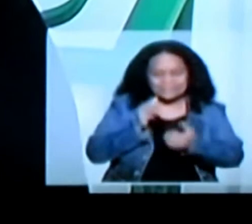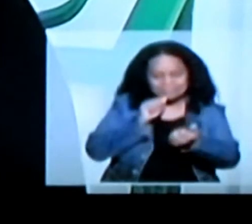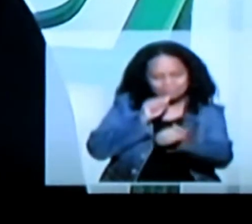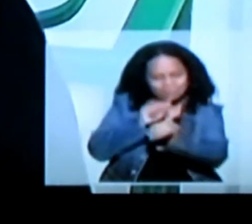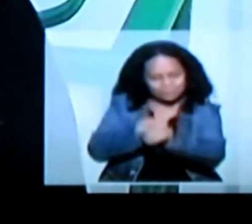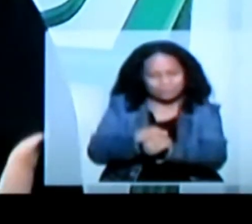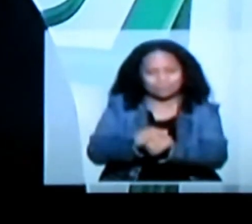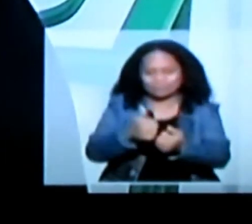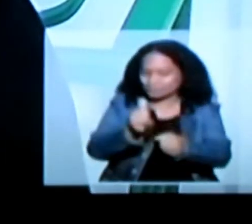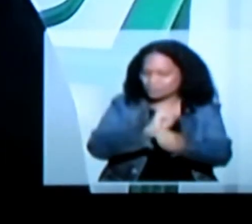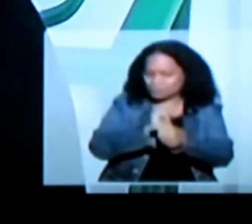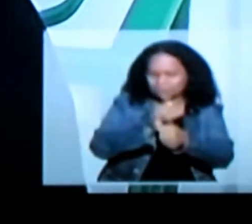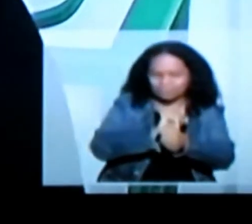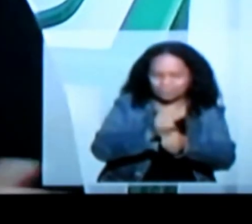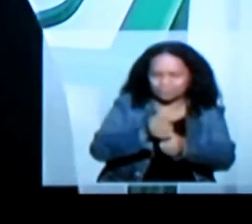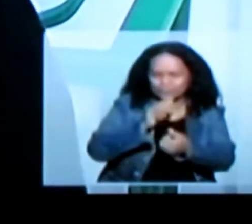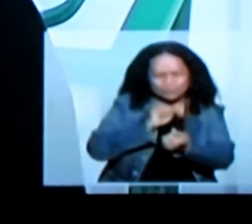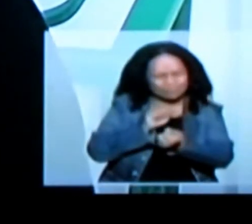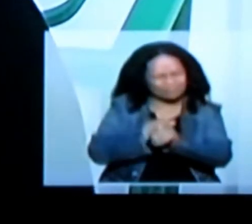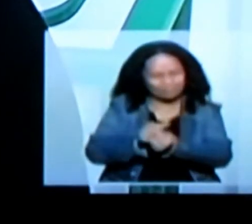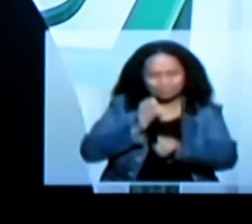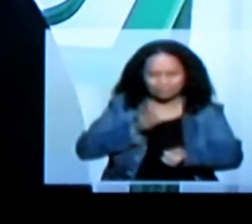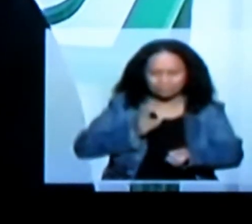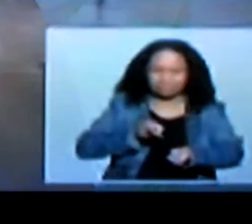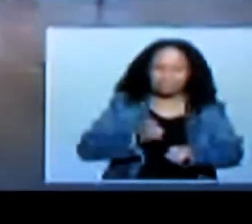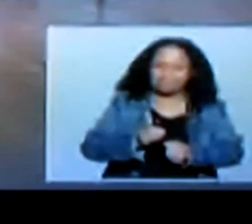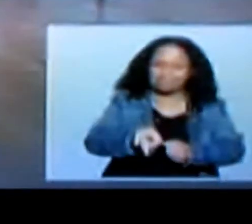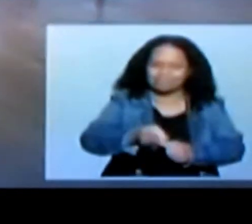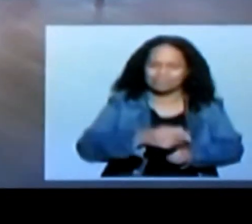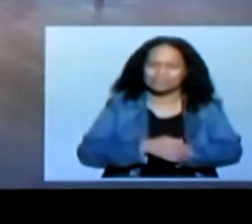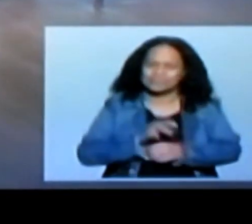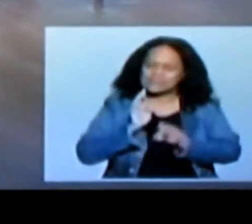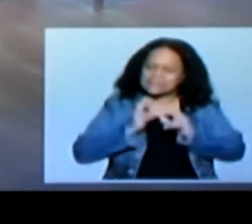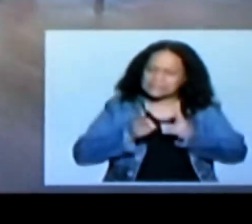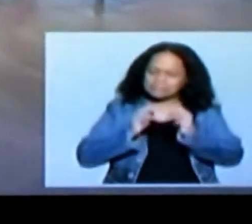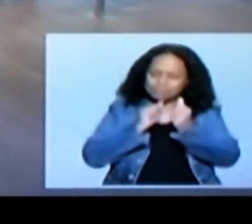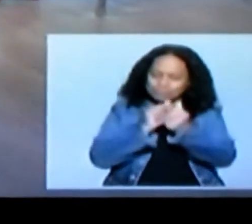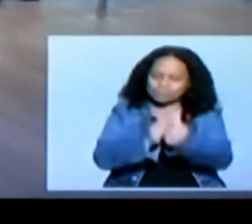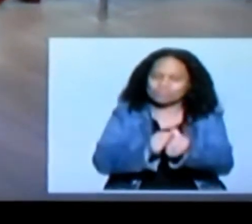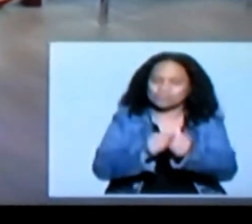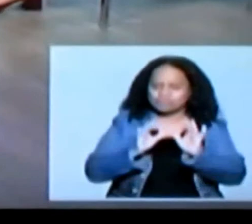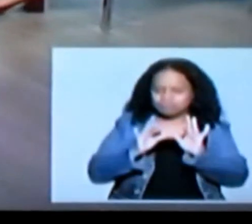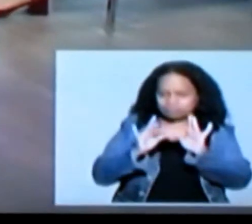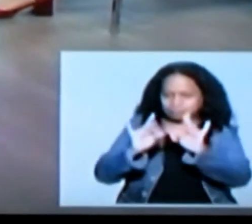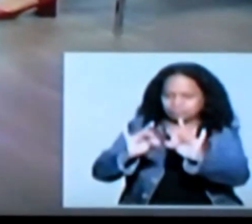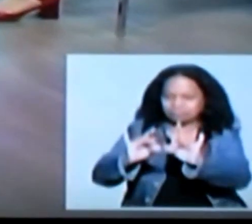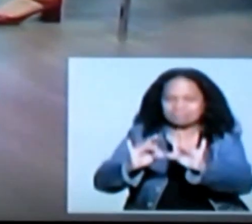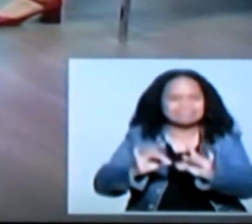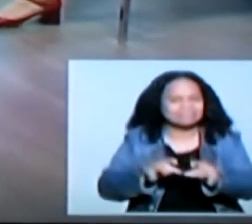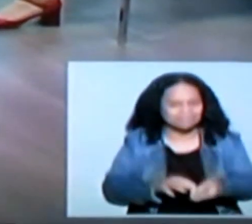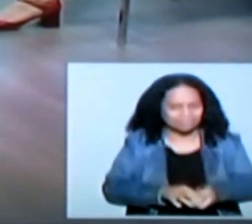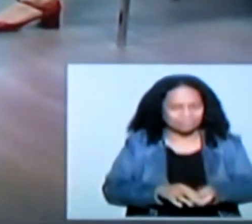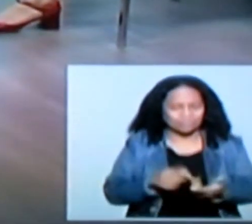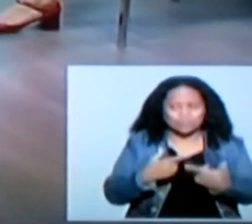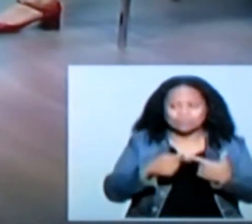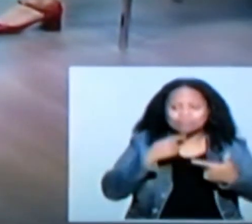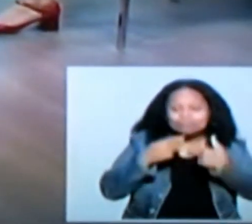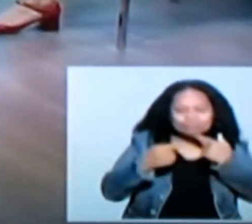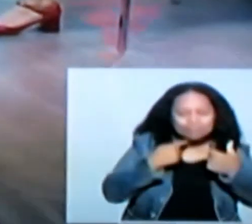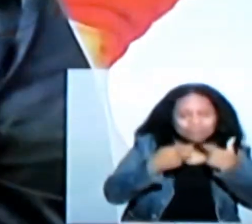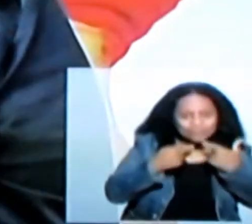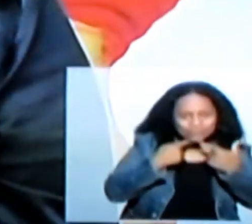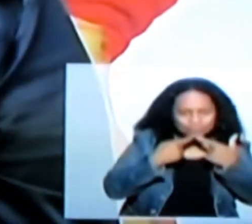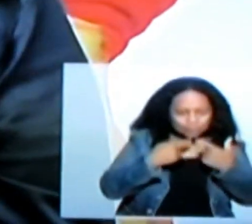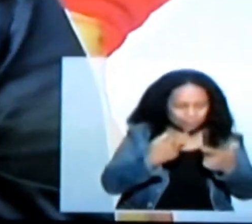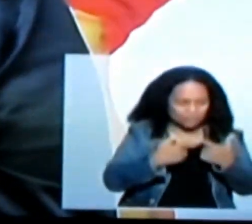já canal, YouTube, blog, YouTube, ela me acompanha muito, eu posso dizer, assim, todos os eventos, todos, assim, a Mayara é uma pessoa, assim, que